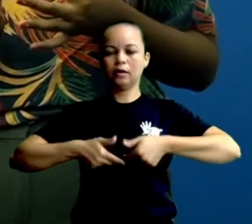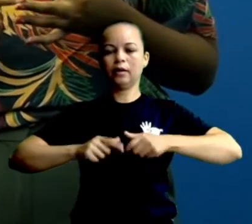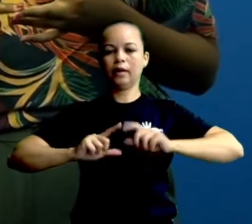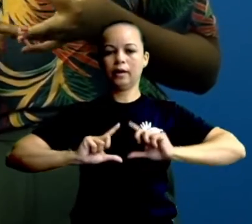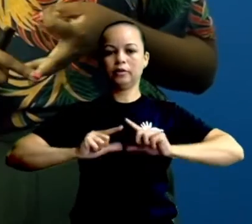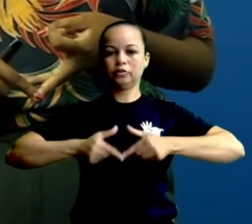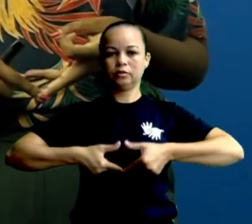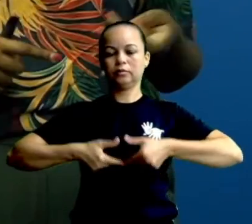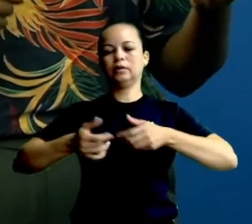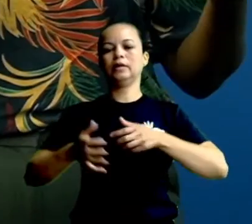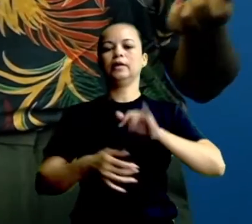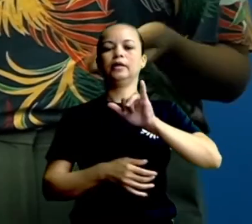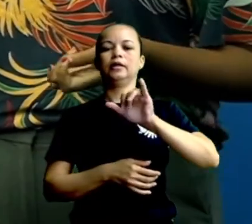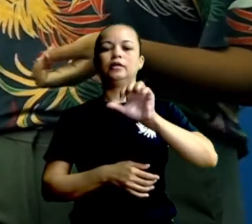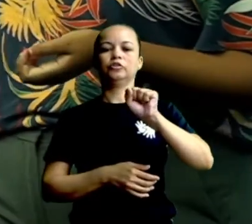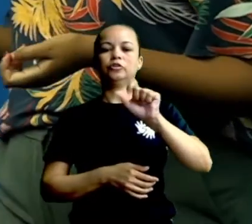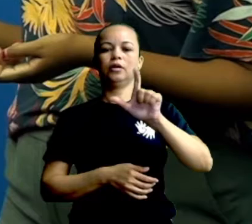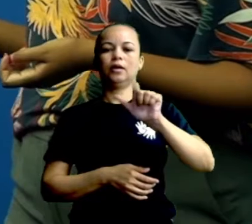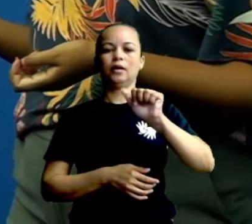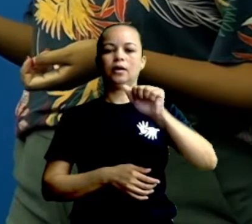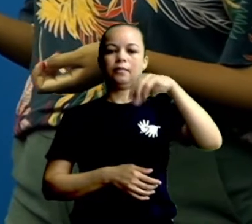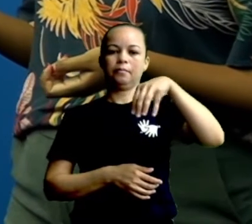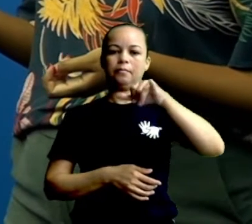e o islamismo.